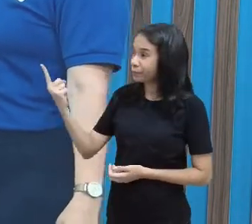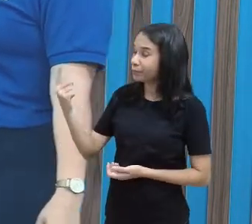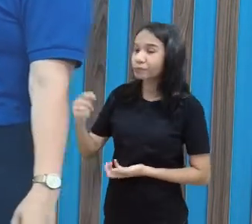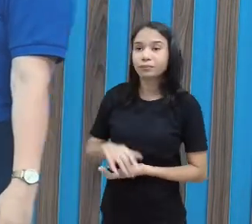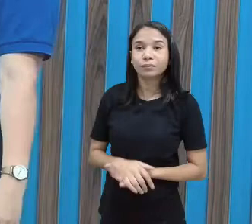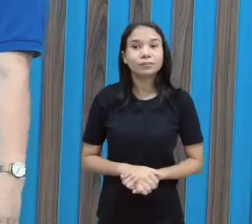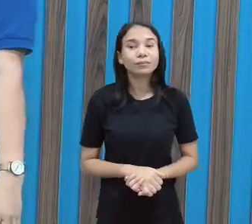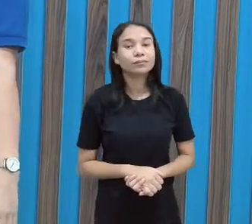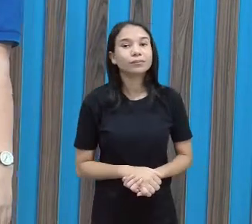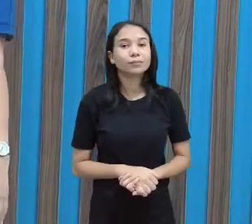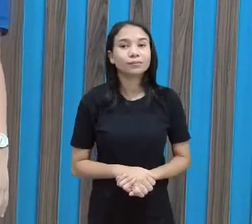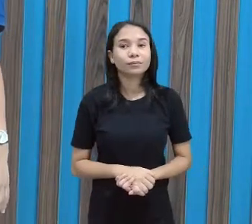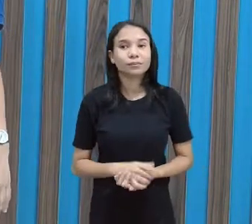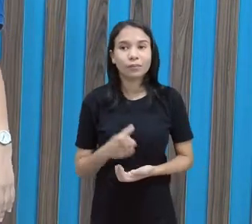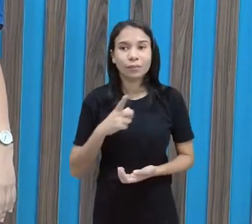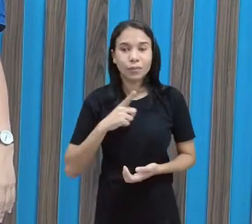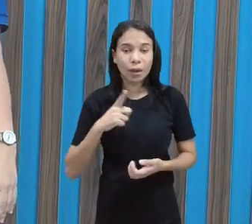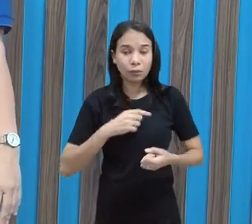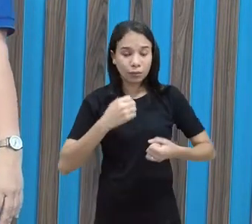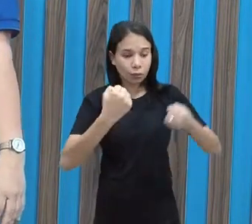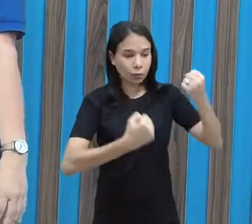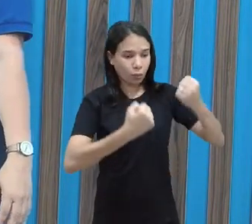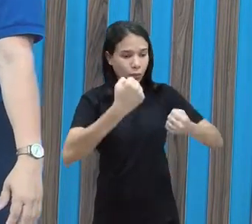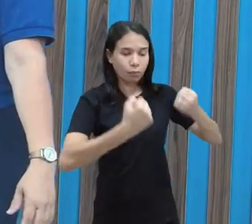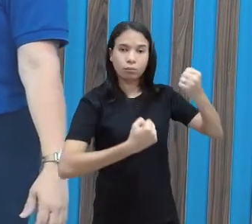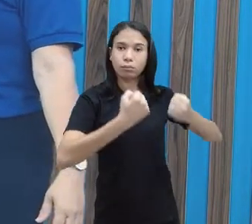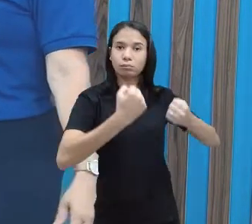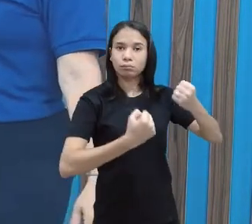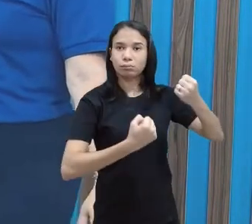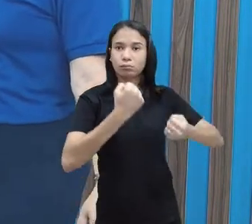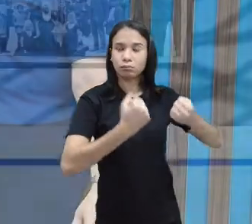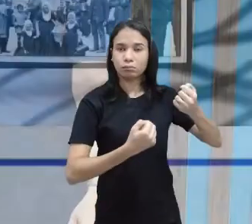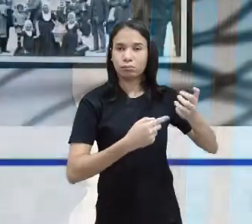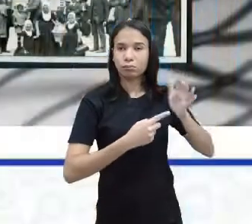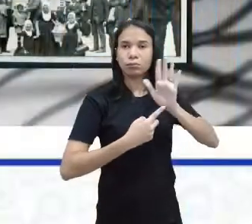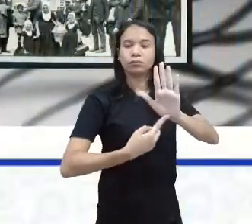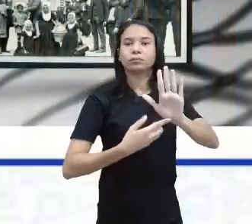aqui um automóvel representando